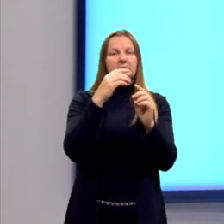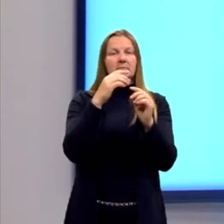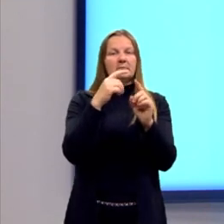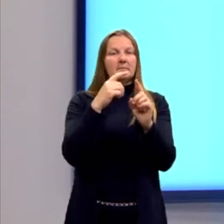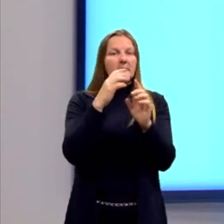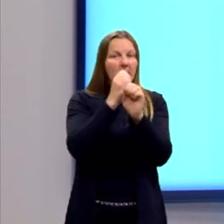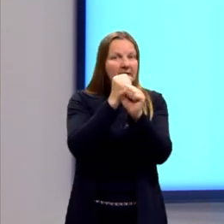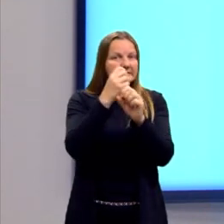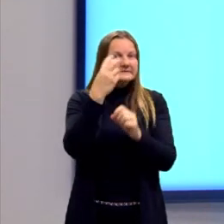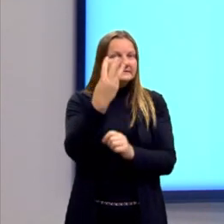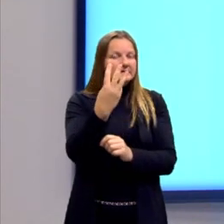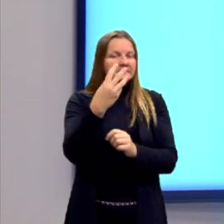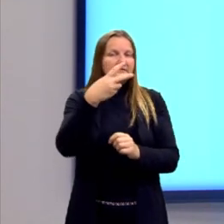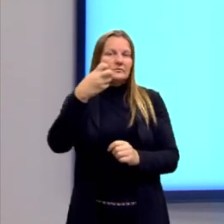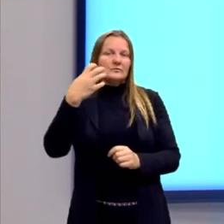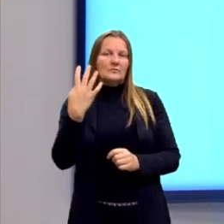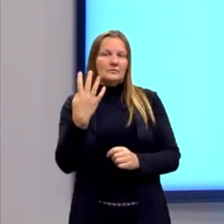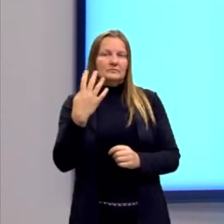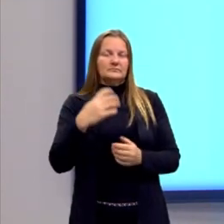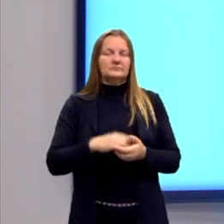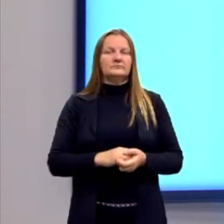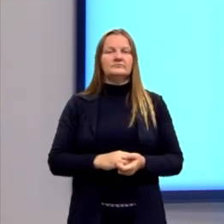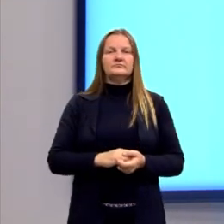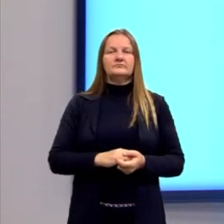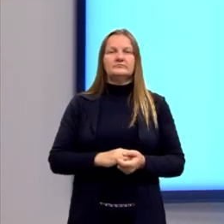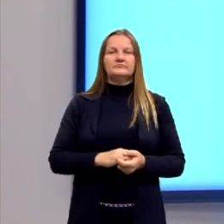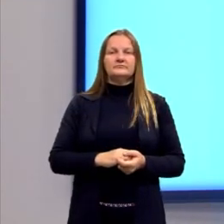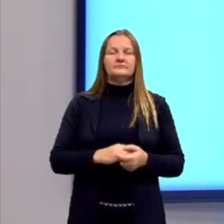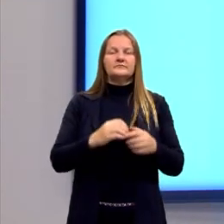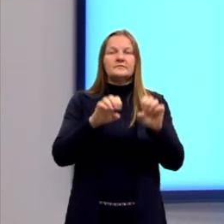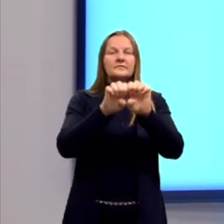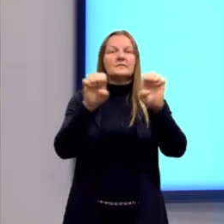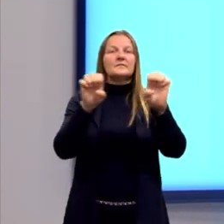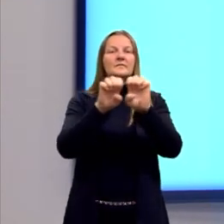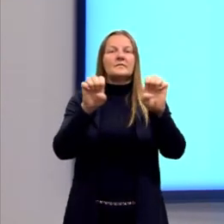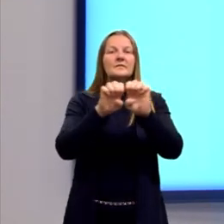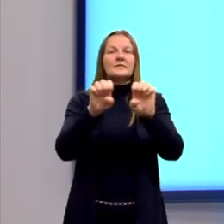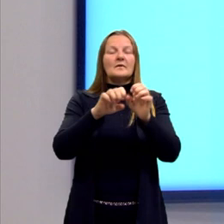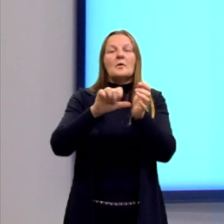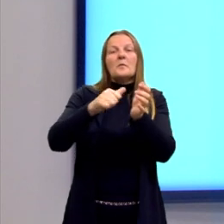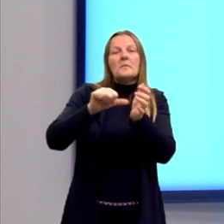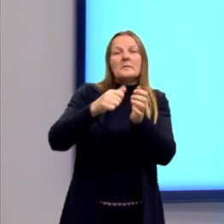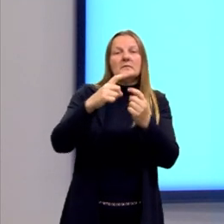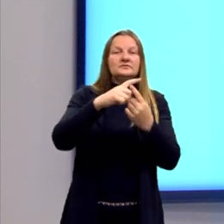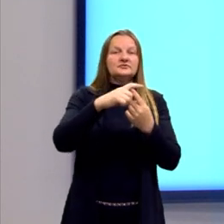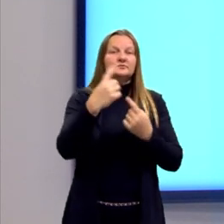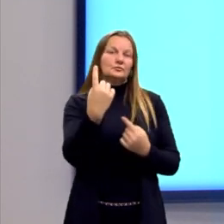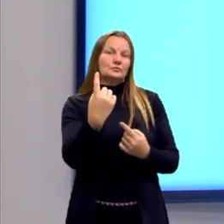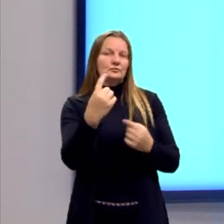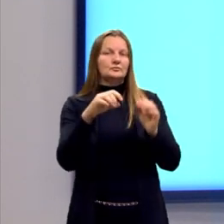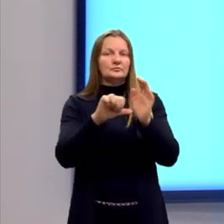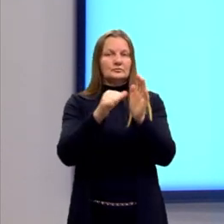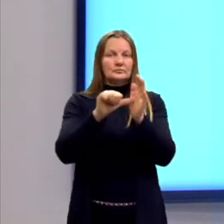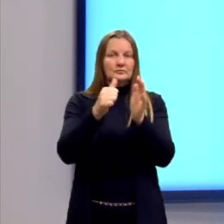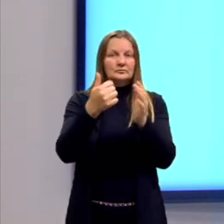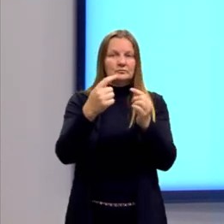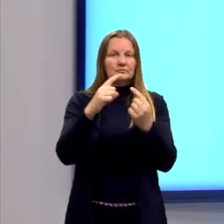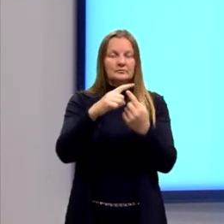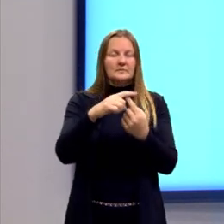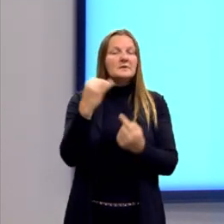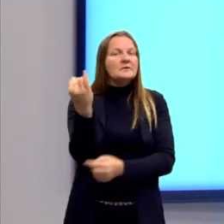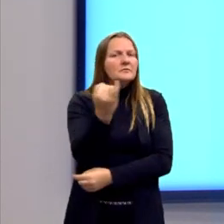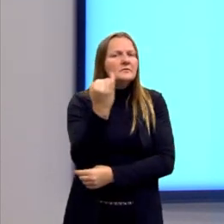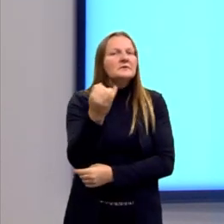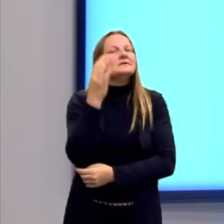4 aqui gente nós chegamos em uma equação de primeiro grau por isso que eu disse para vocês é muito